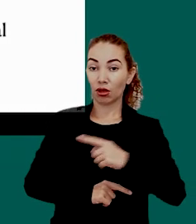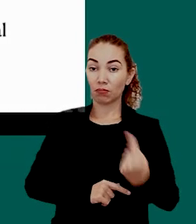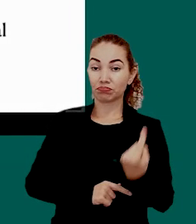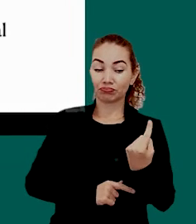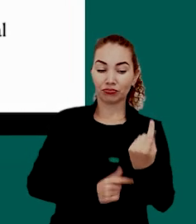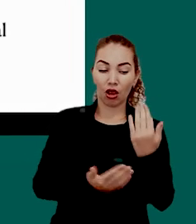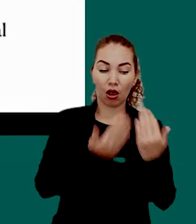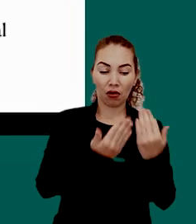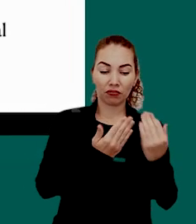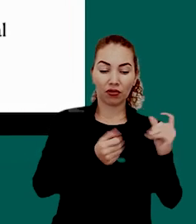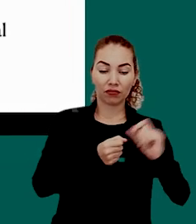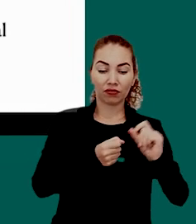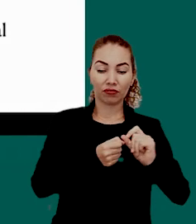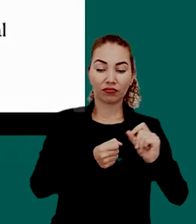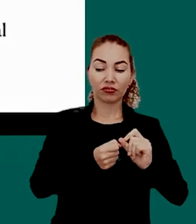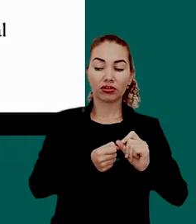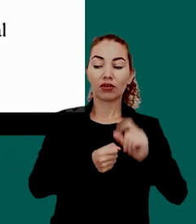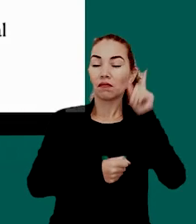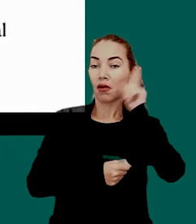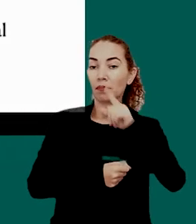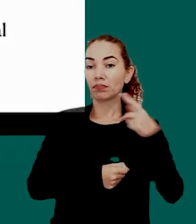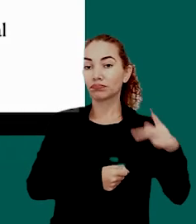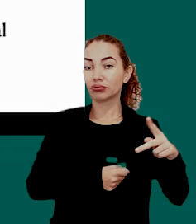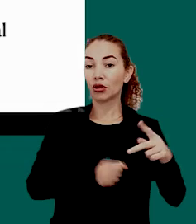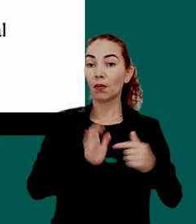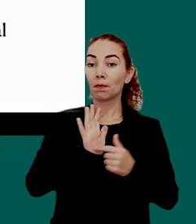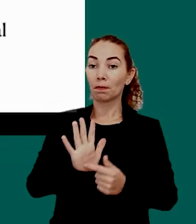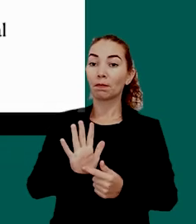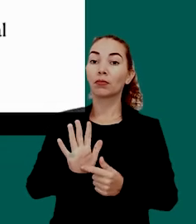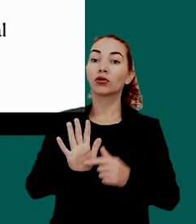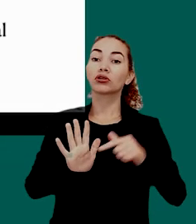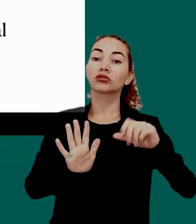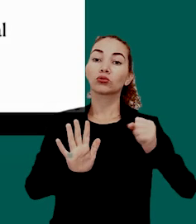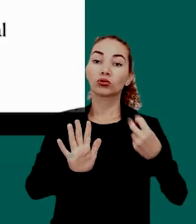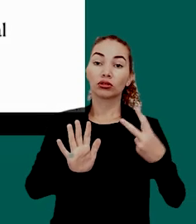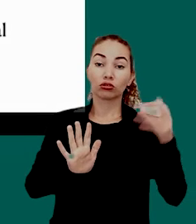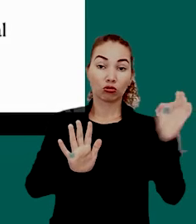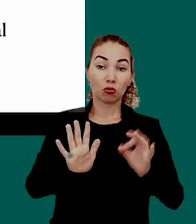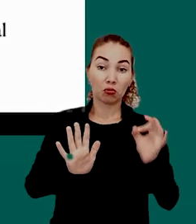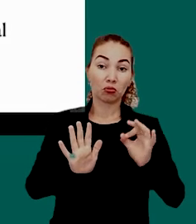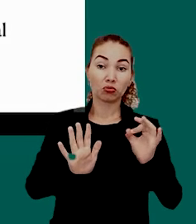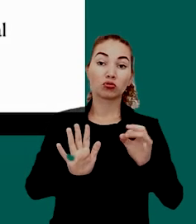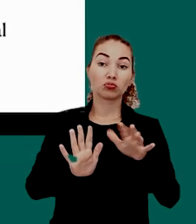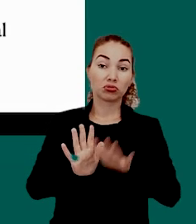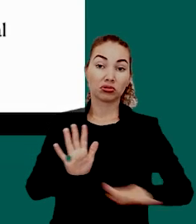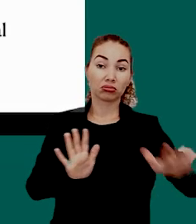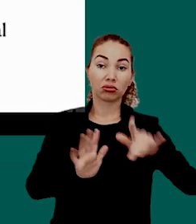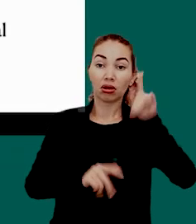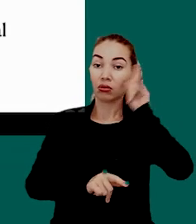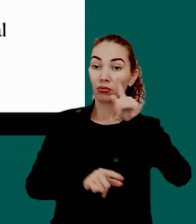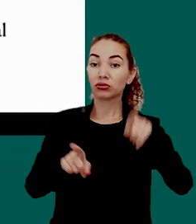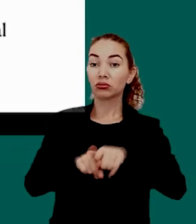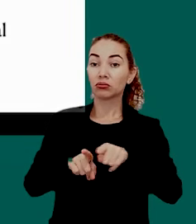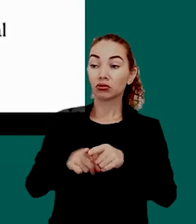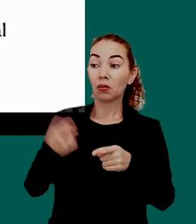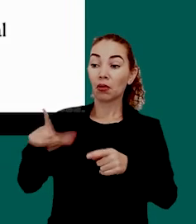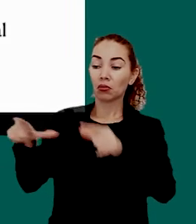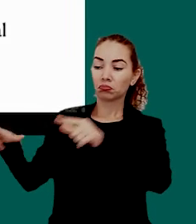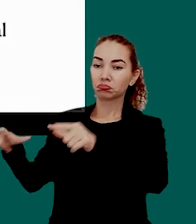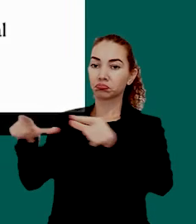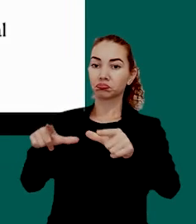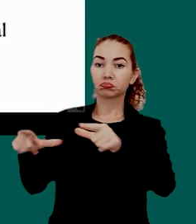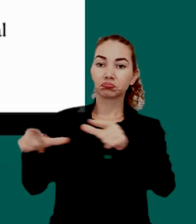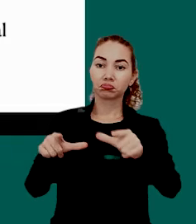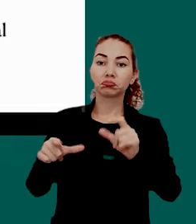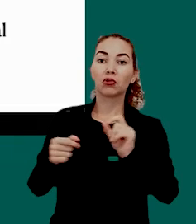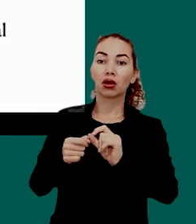independente de eficácia feita pelo FDA americano, né, mostrando uma eficácia de 72% no território americano e também de outros lugares, né,